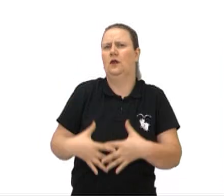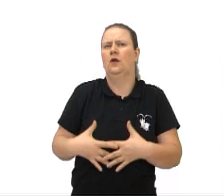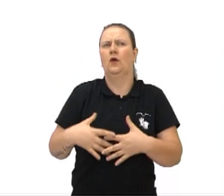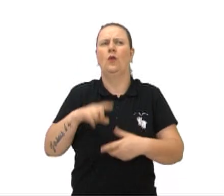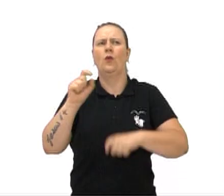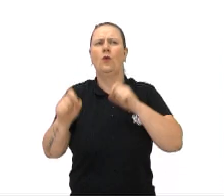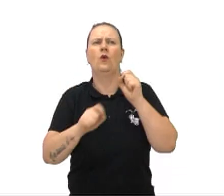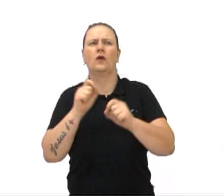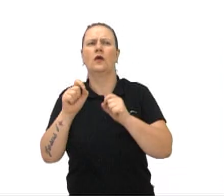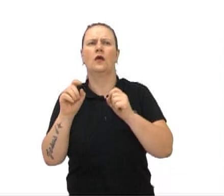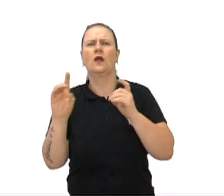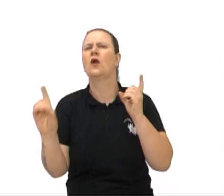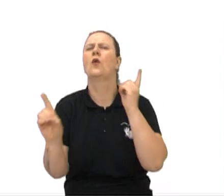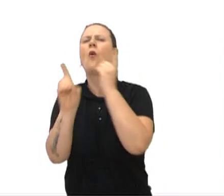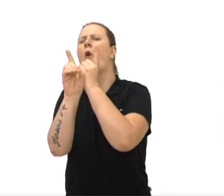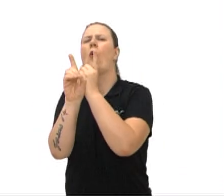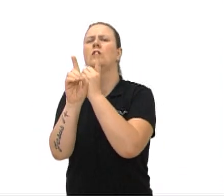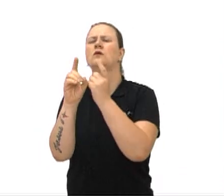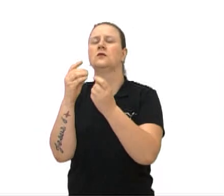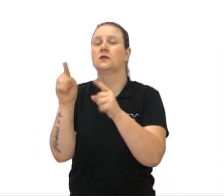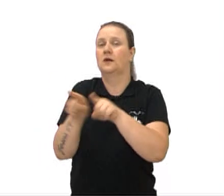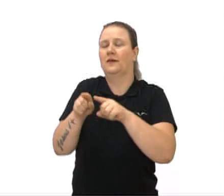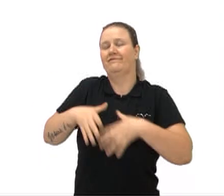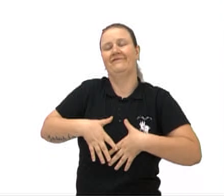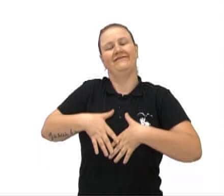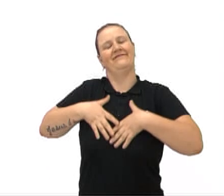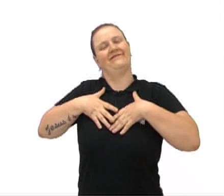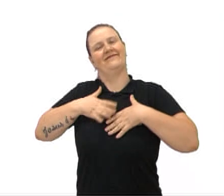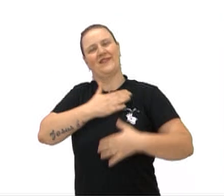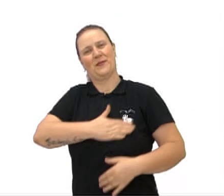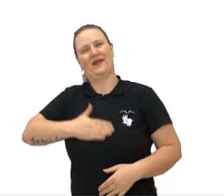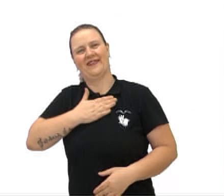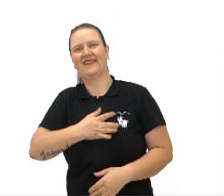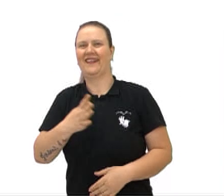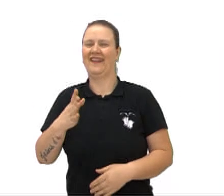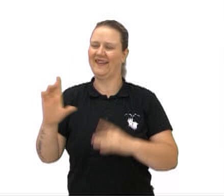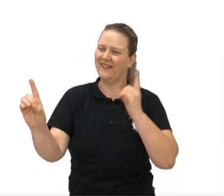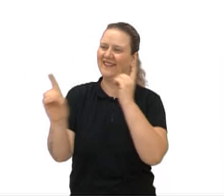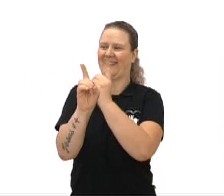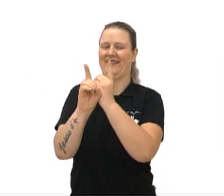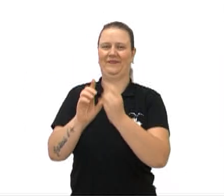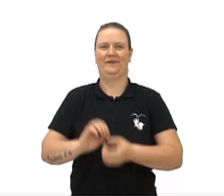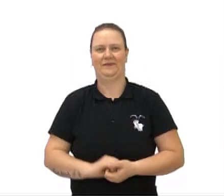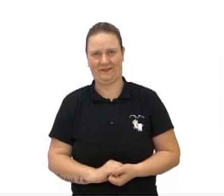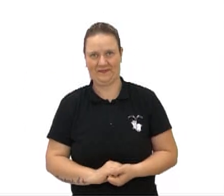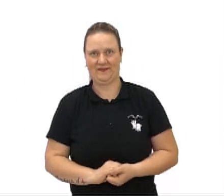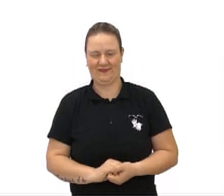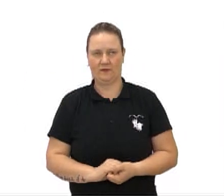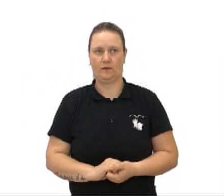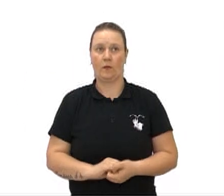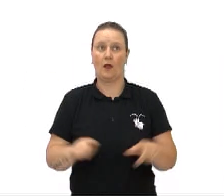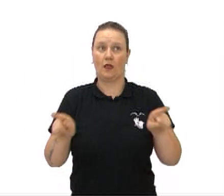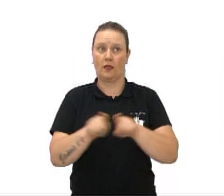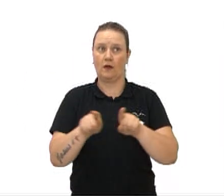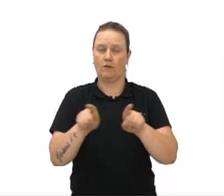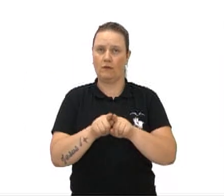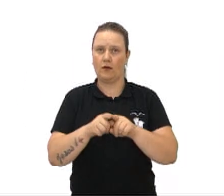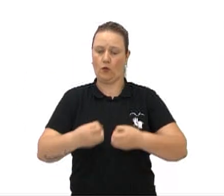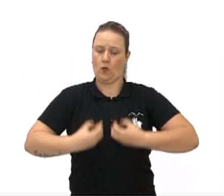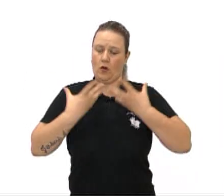gosto vê-lo, que prazer em vê-lo. Agora também temos as expressões de